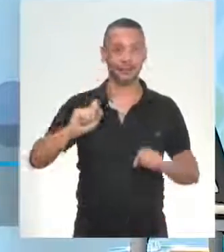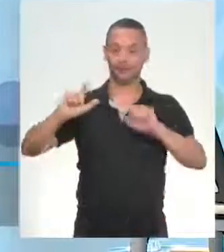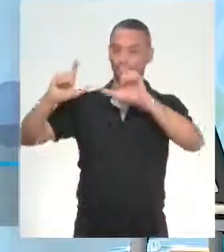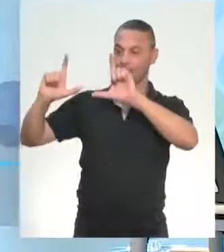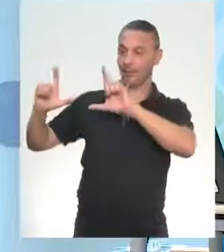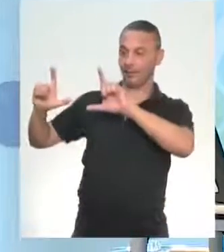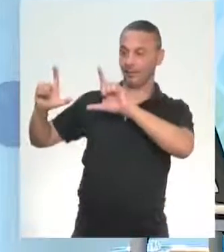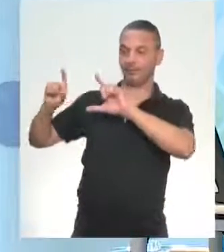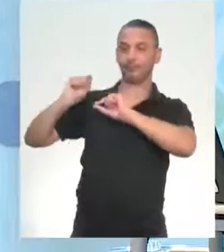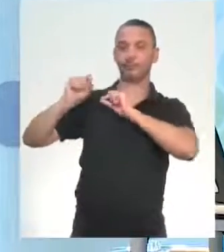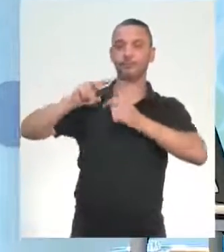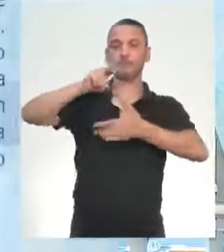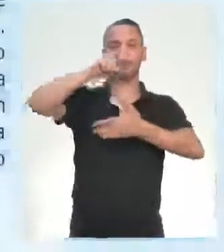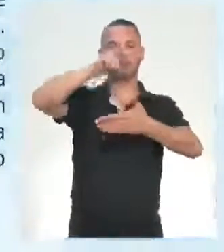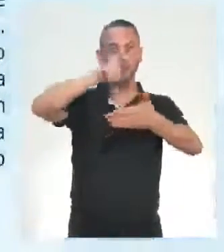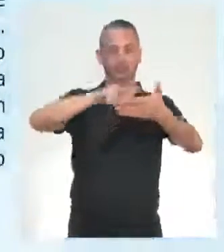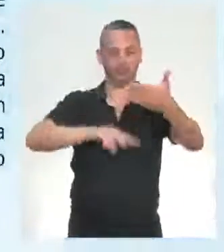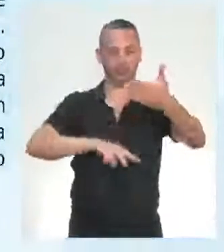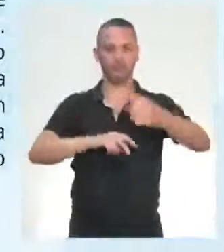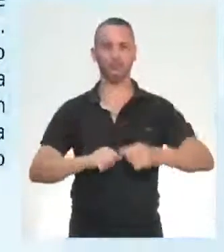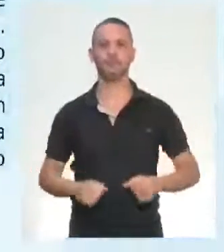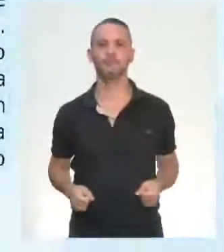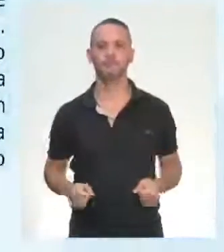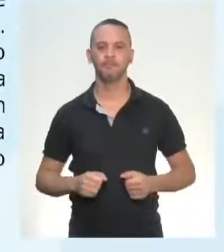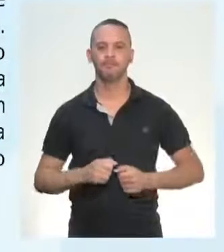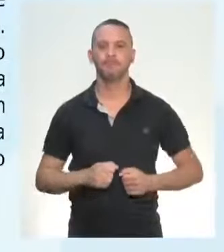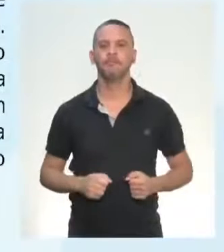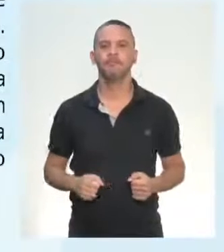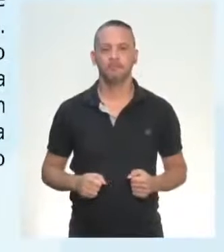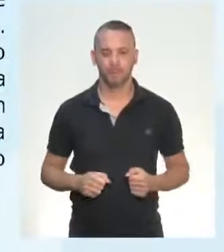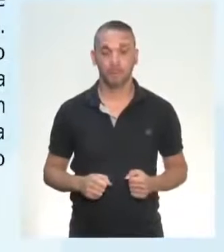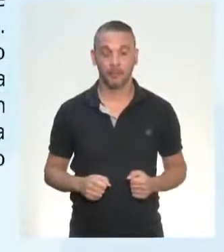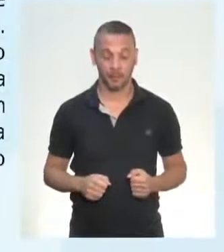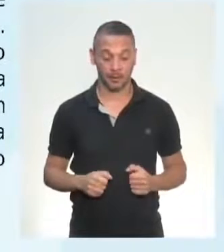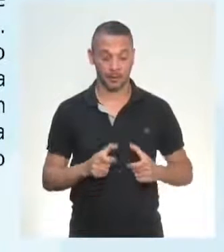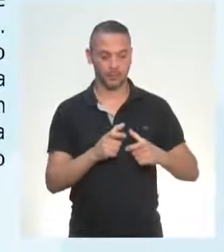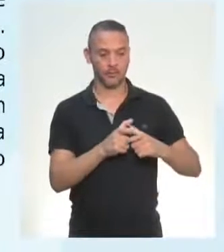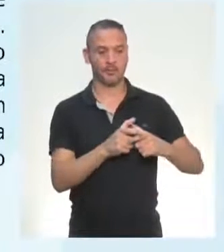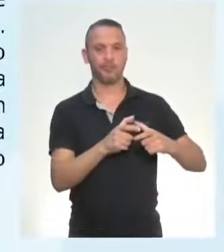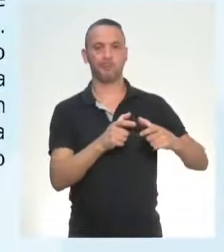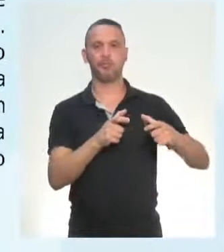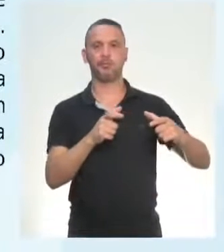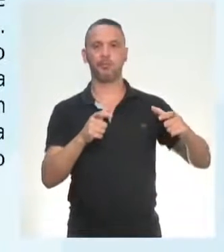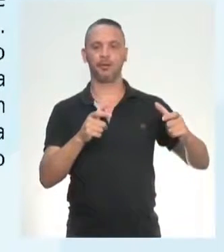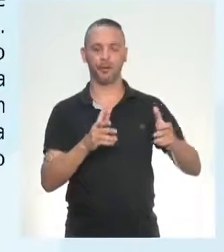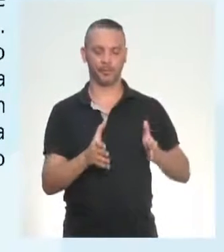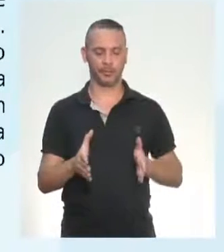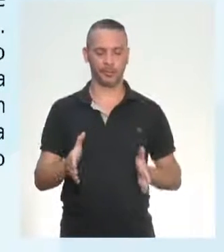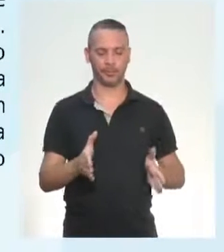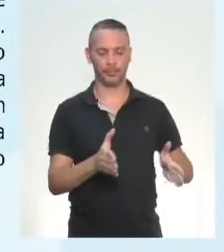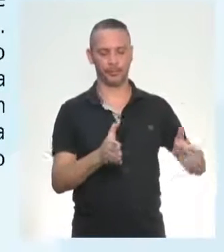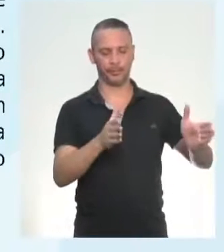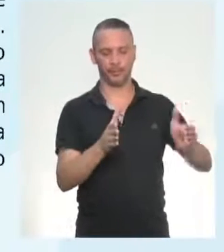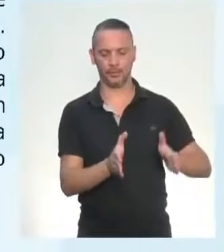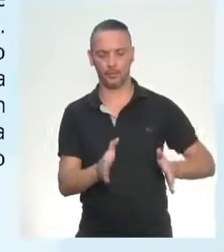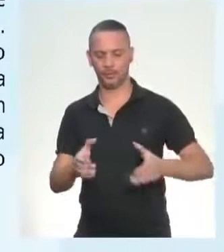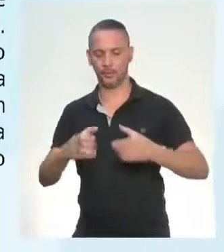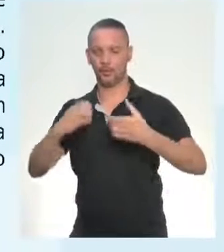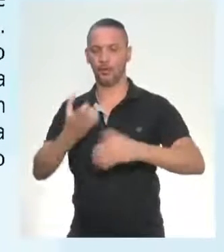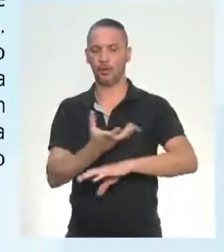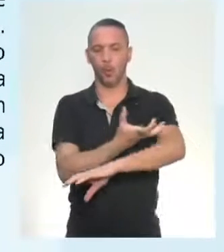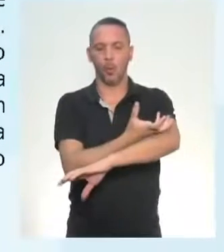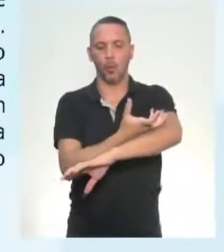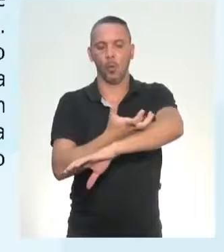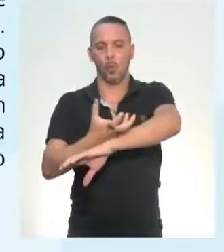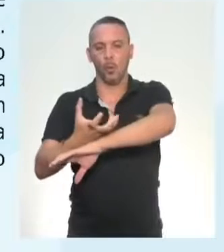vamos fazer uma leitura. Com o crescimento das rotas pelo Saara,